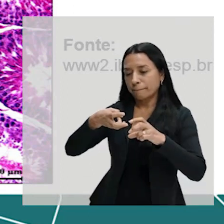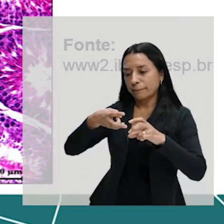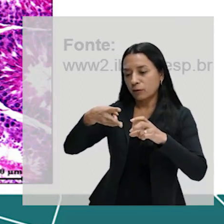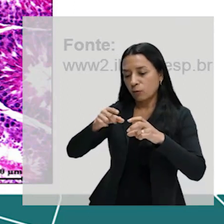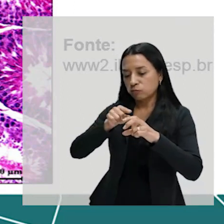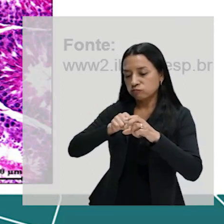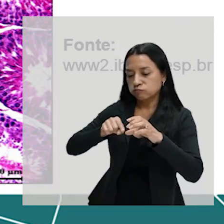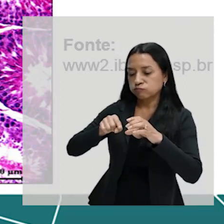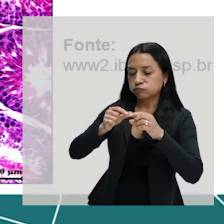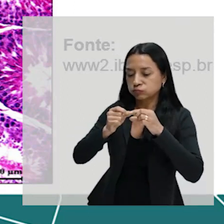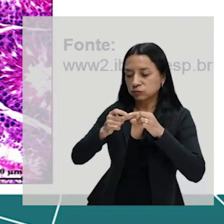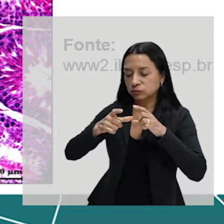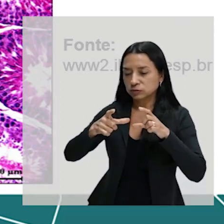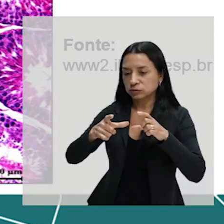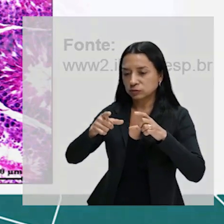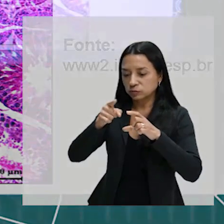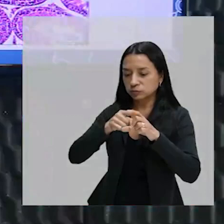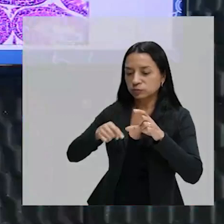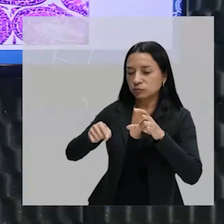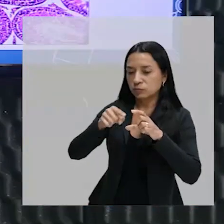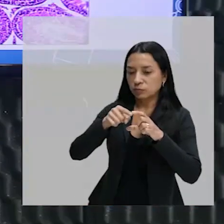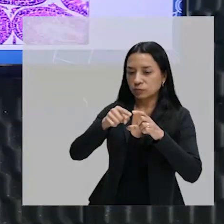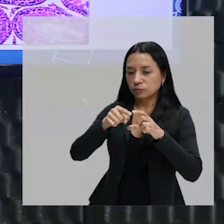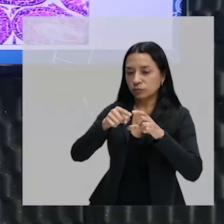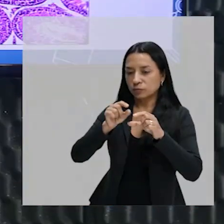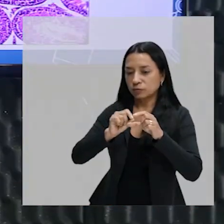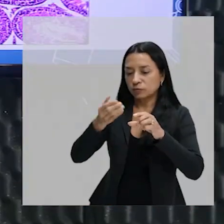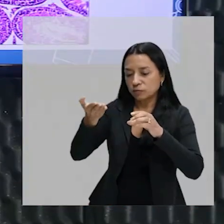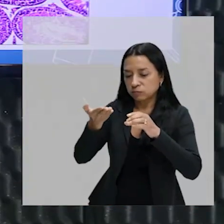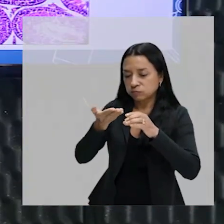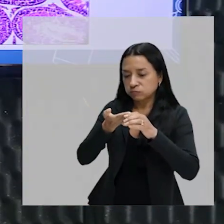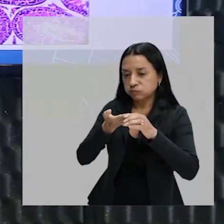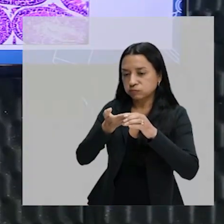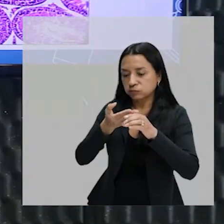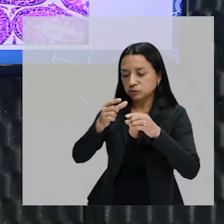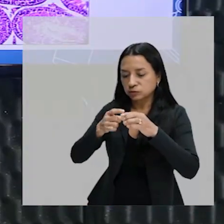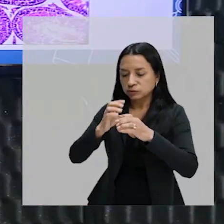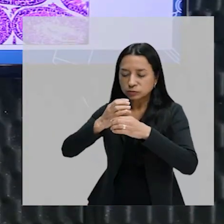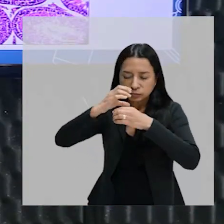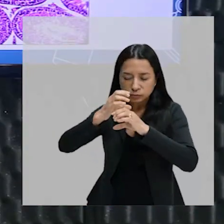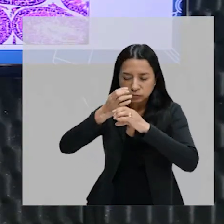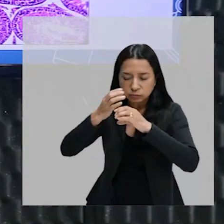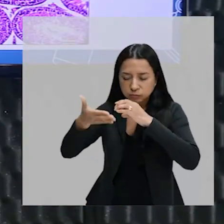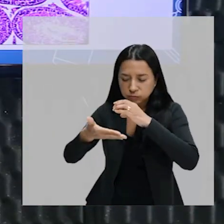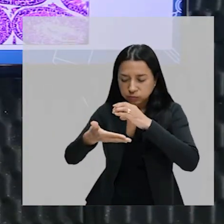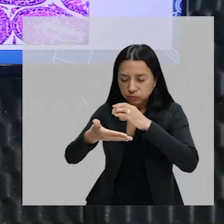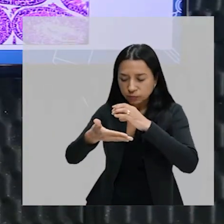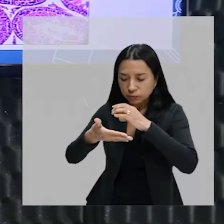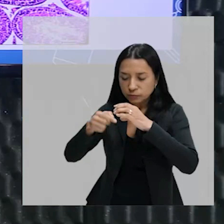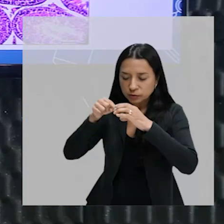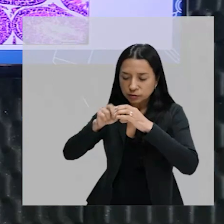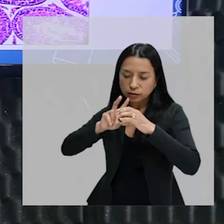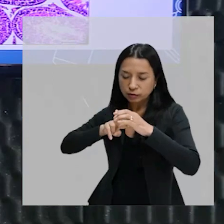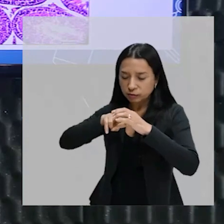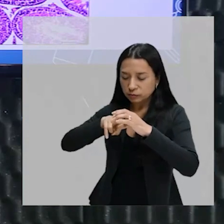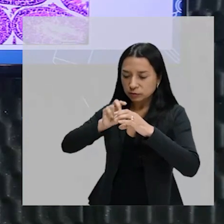de um testículo peguei um testículo aqui ó cortei fiz uma fatia bem fininha e coloquei no microscópio tá E ali